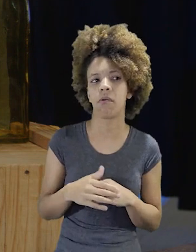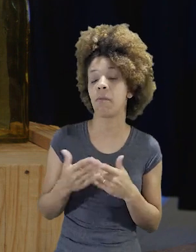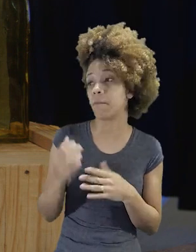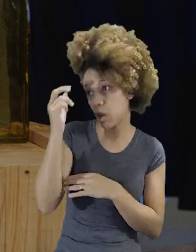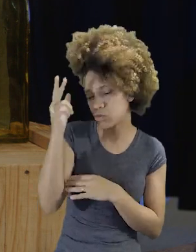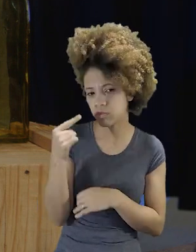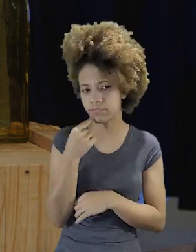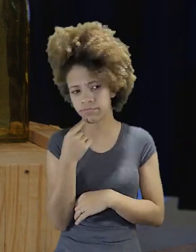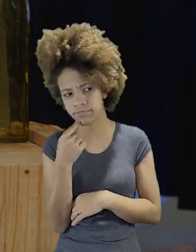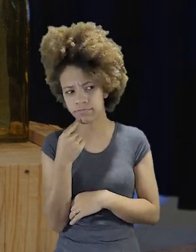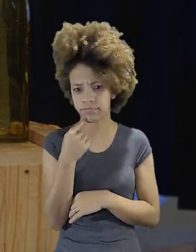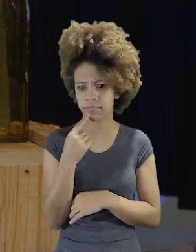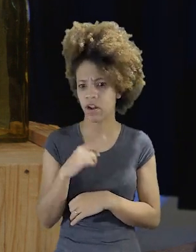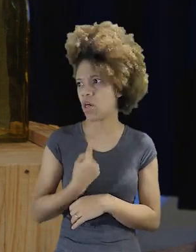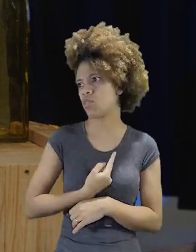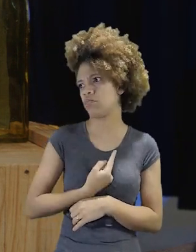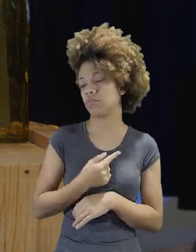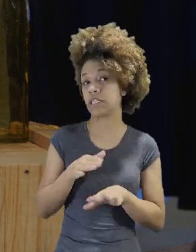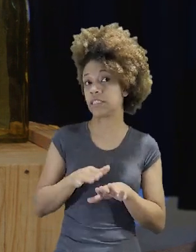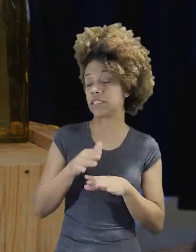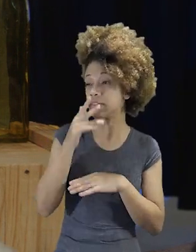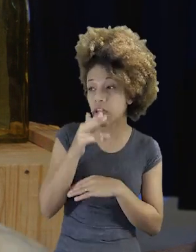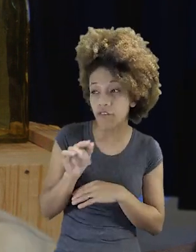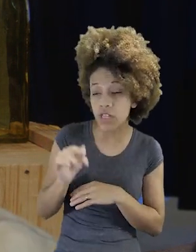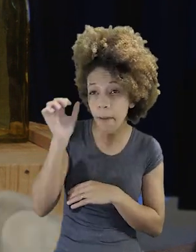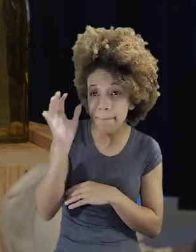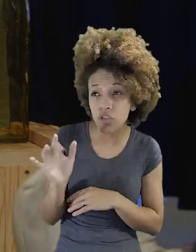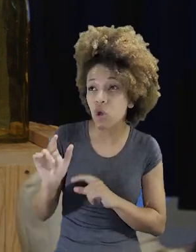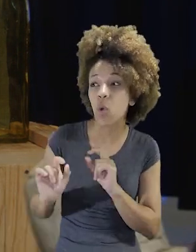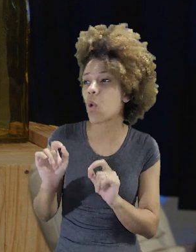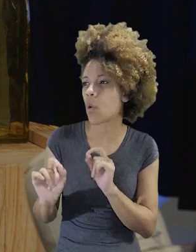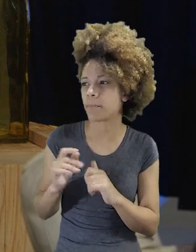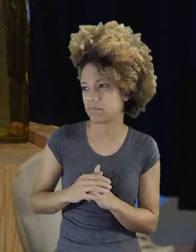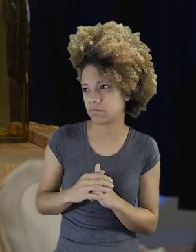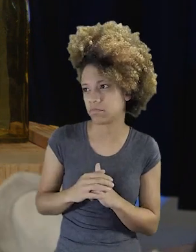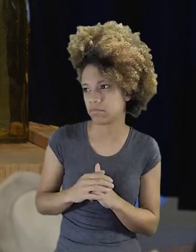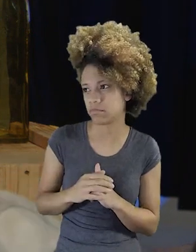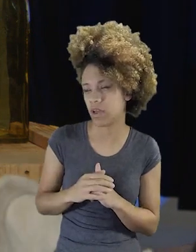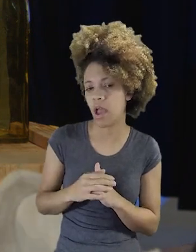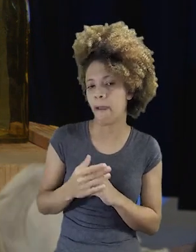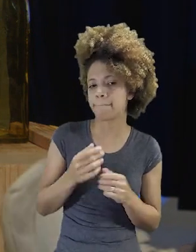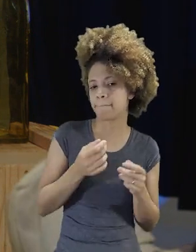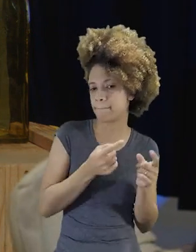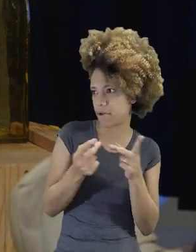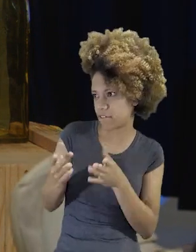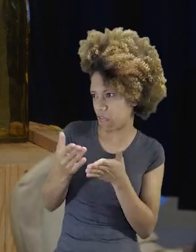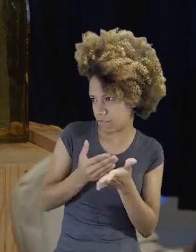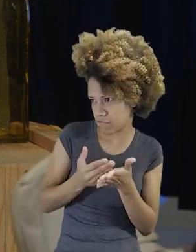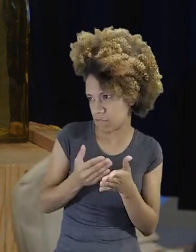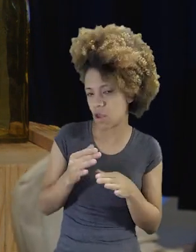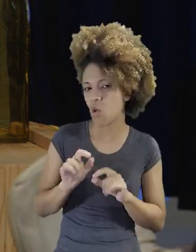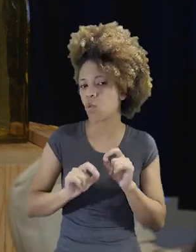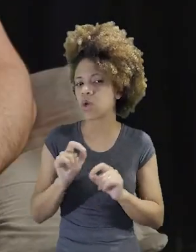para para a cultura e todo mundo falou meu a gente e assim você imagina como é que é essa com isso aí para vender